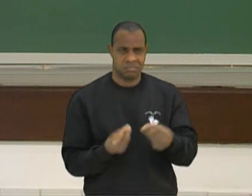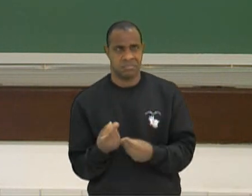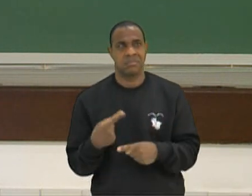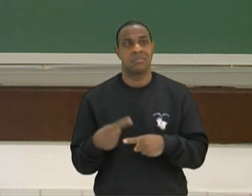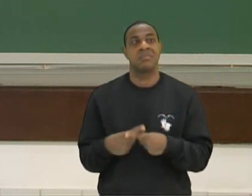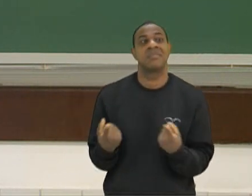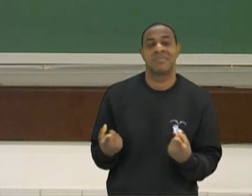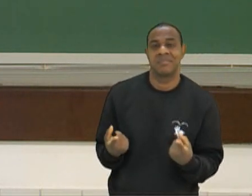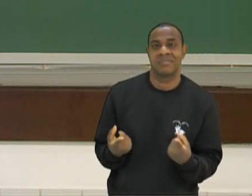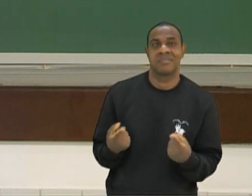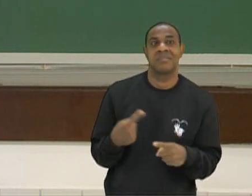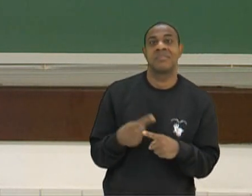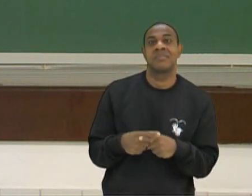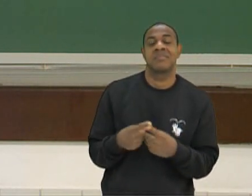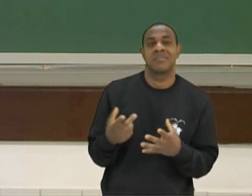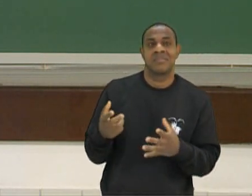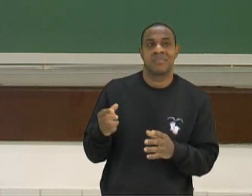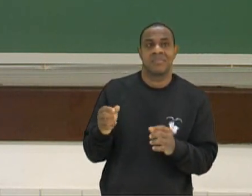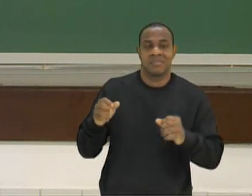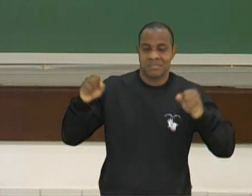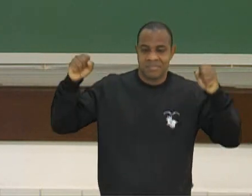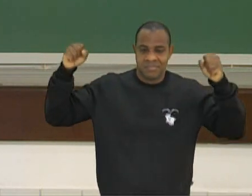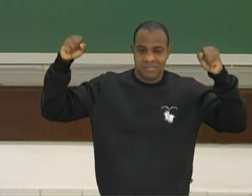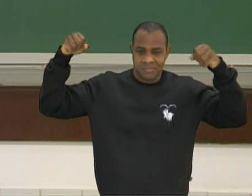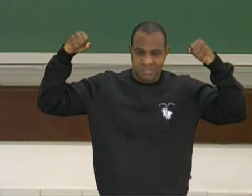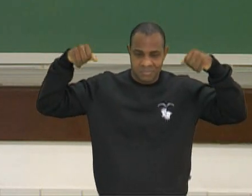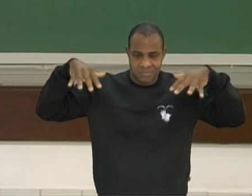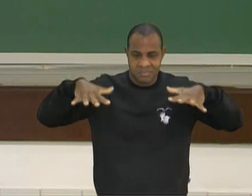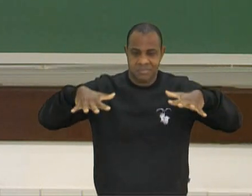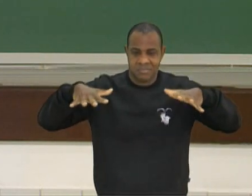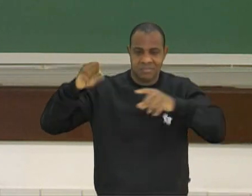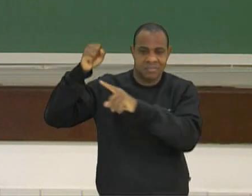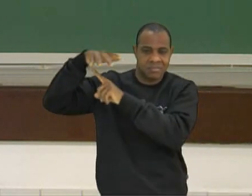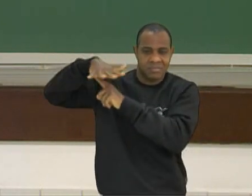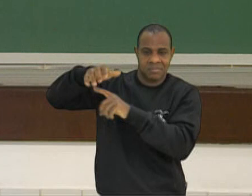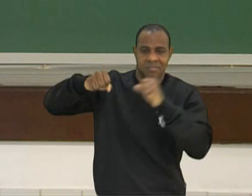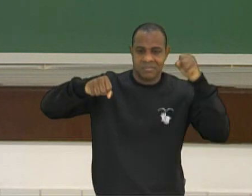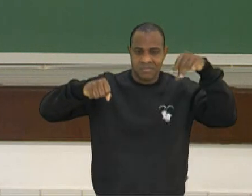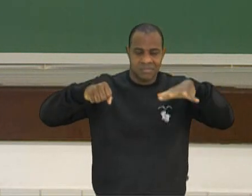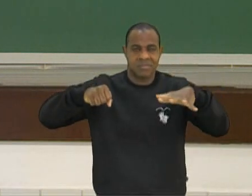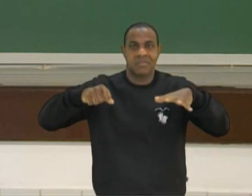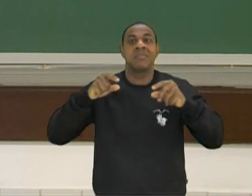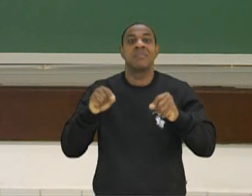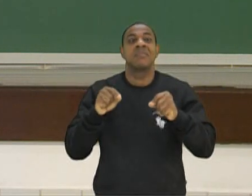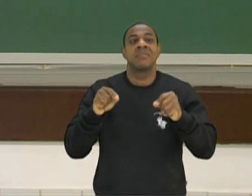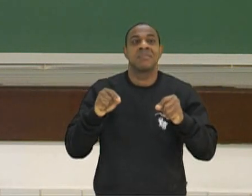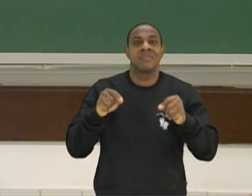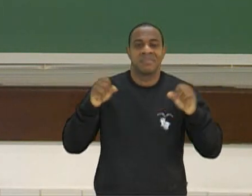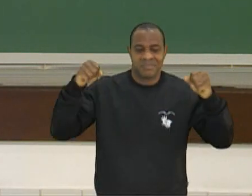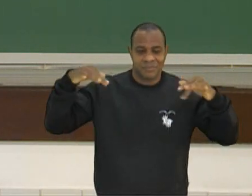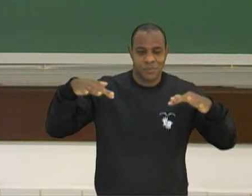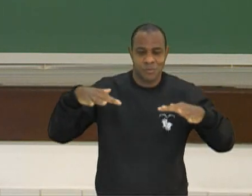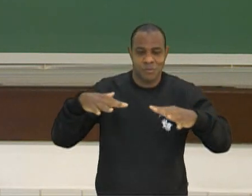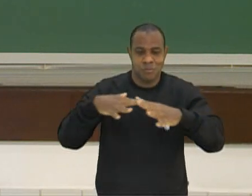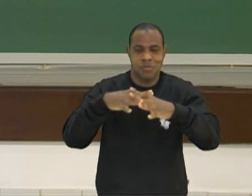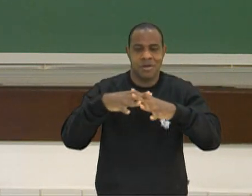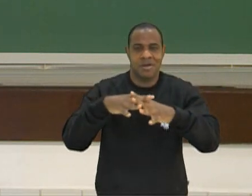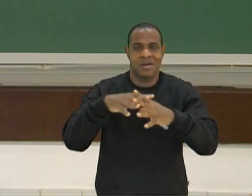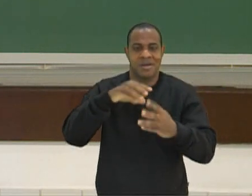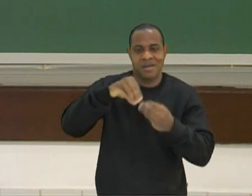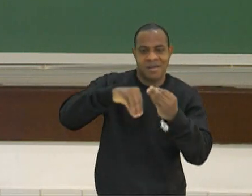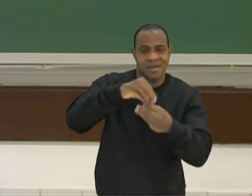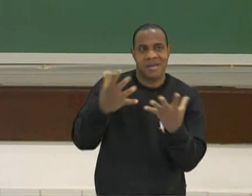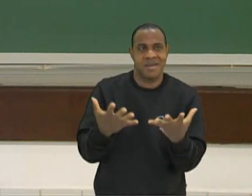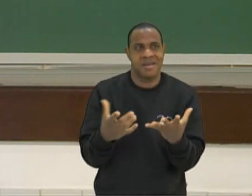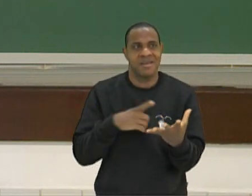sinal ele acaba sendo filtrado e para que seja encaminhado então com uma maior qualidade. Nessa ideia, você vai ter ali entre